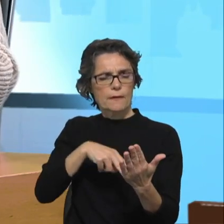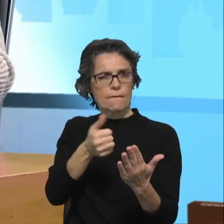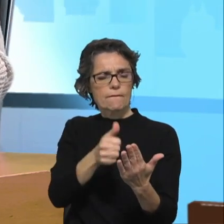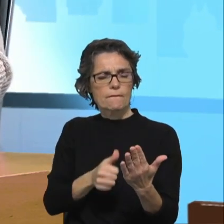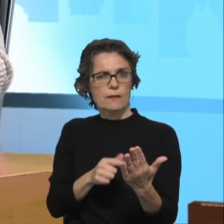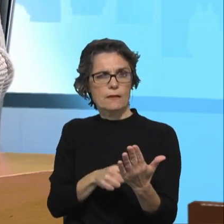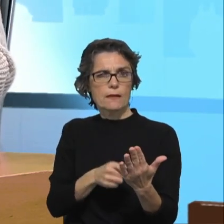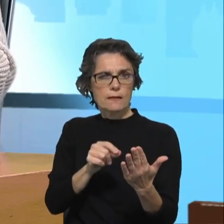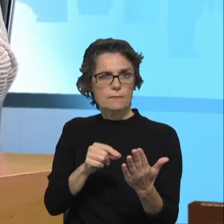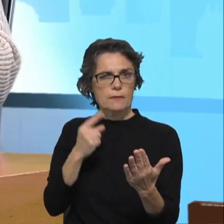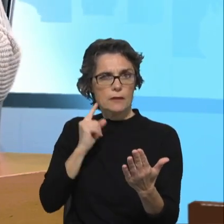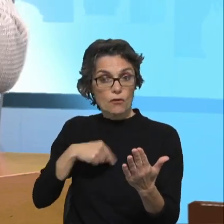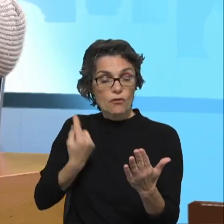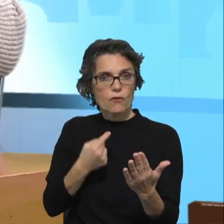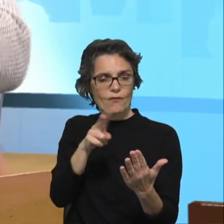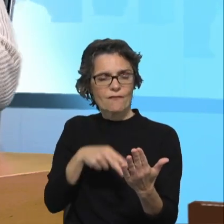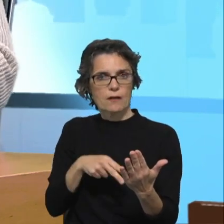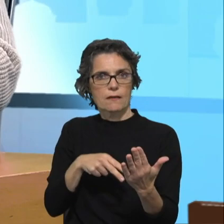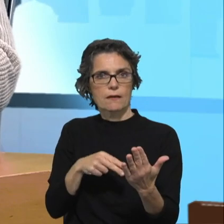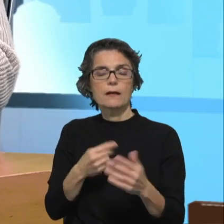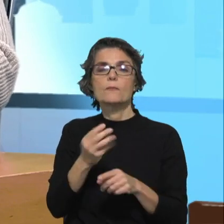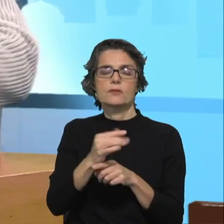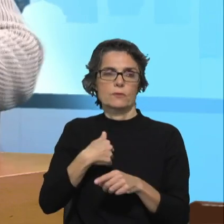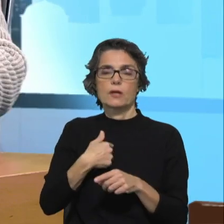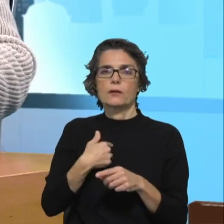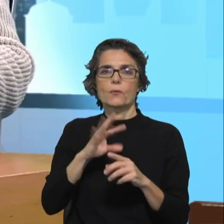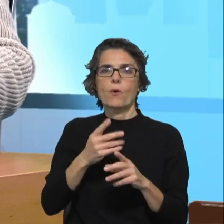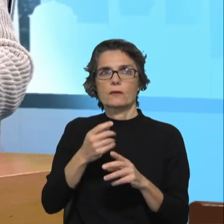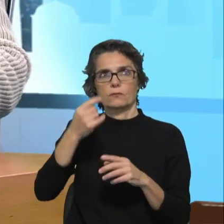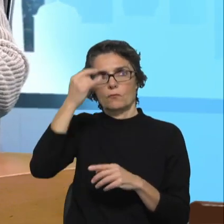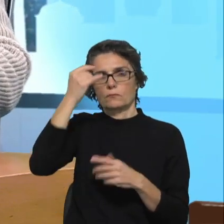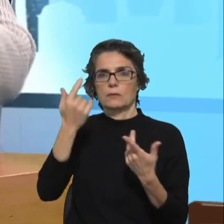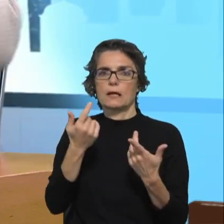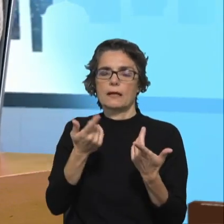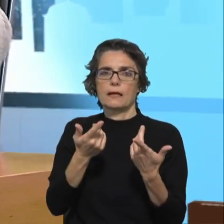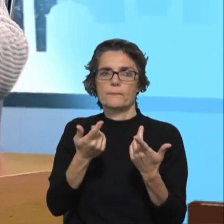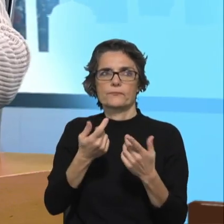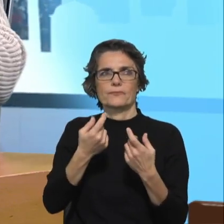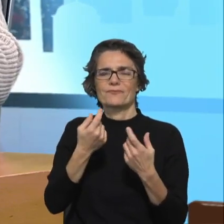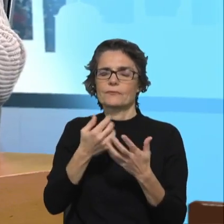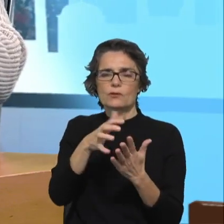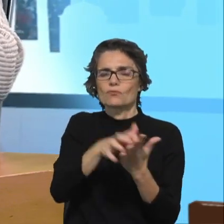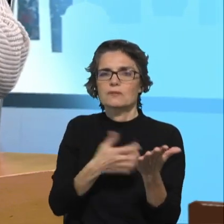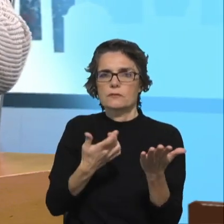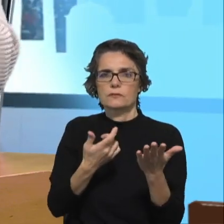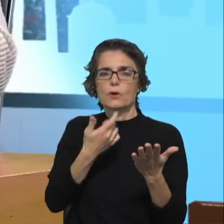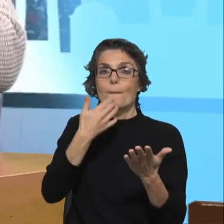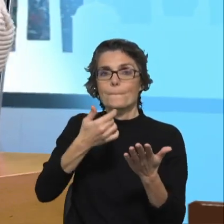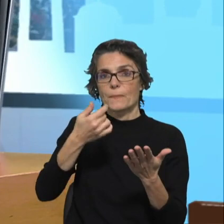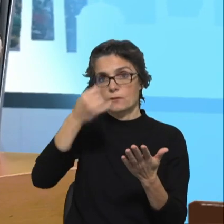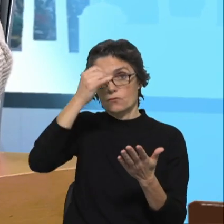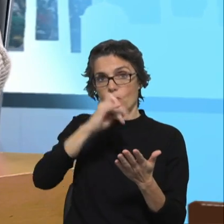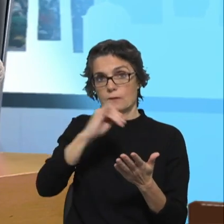desbloquear, às vezes, a minha escrita, peço uma ideia e é muito mais fácil para mim criticar aquilo e dizer que está tudo mal. O que significa que é